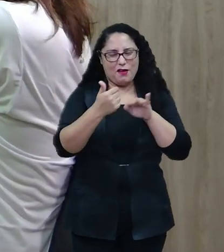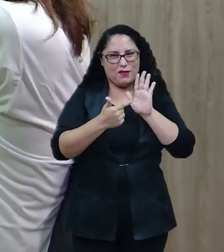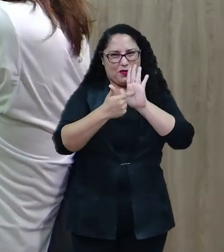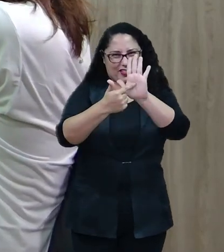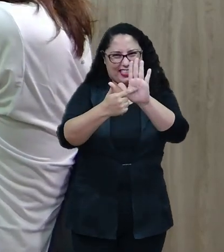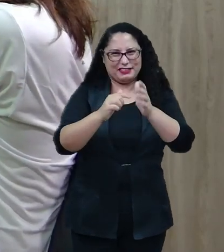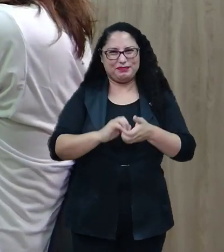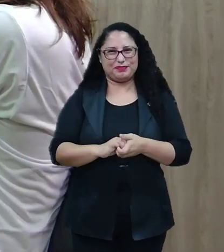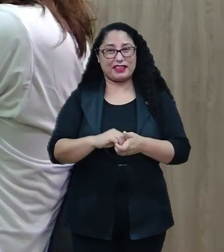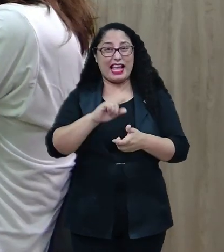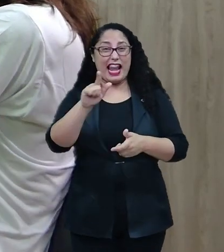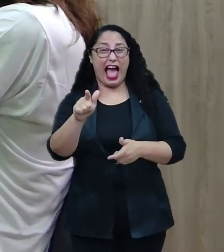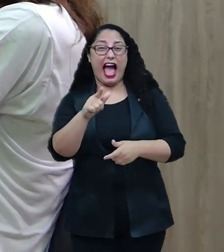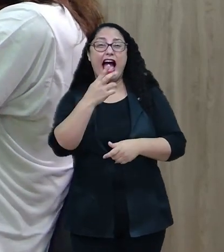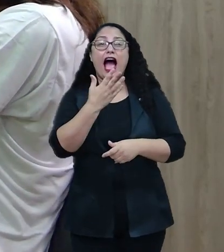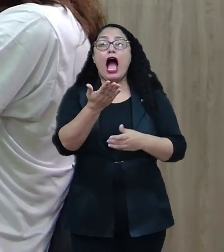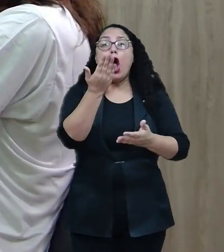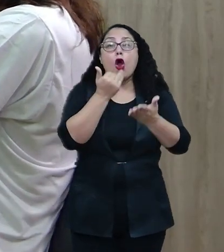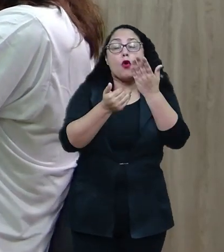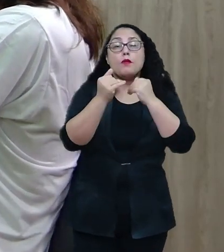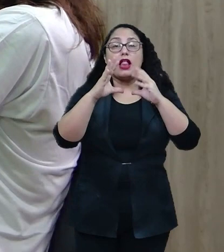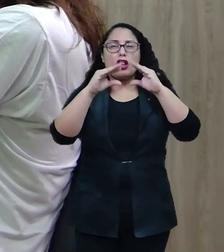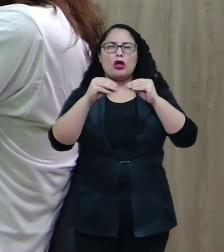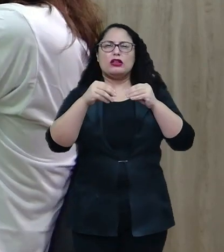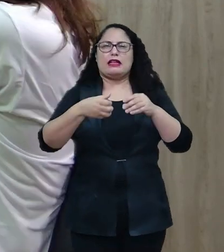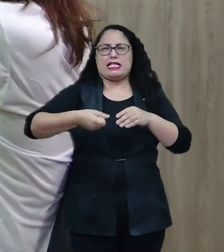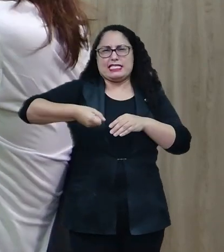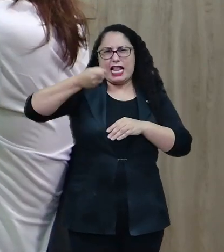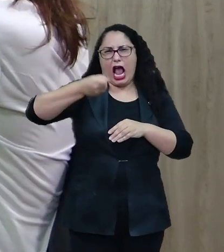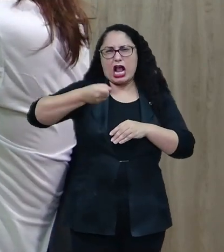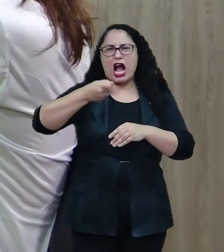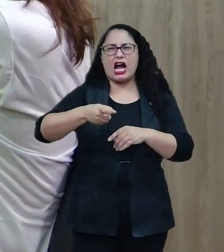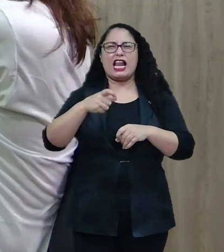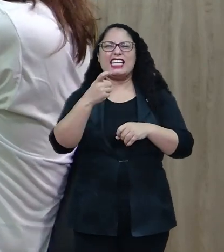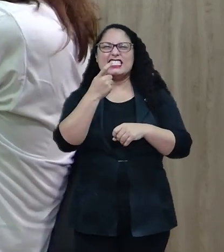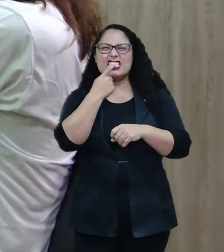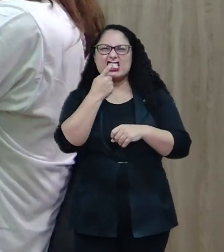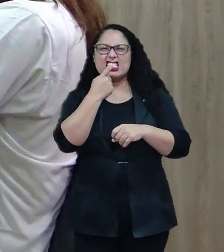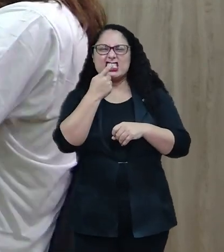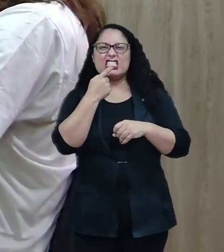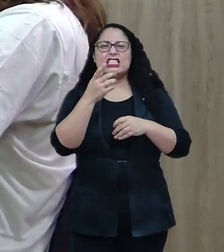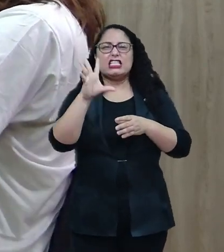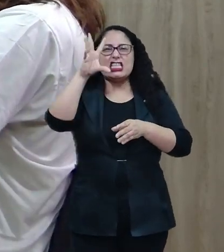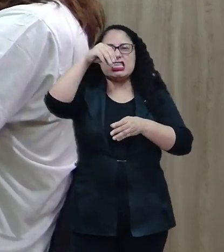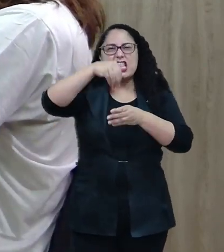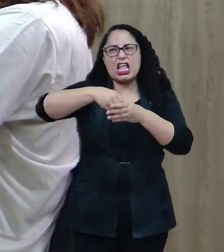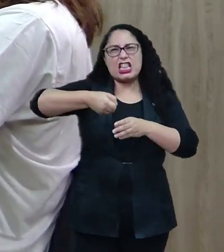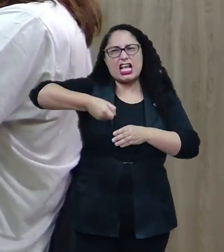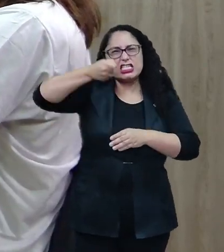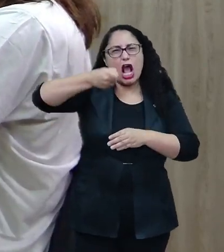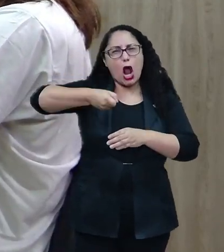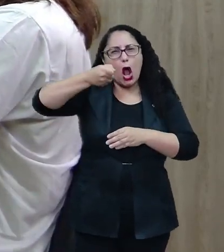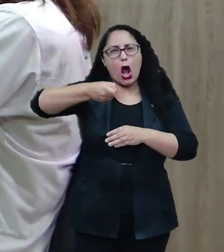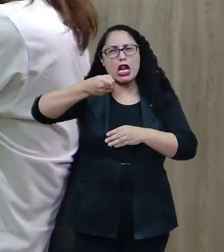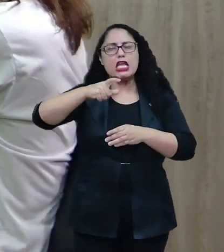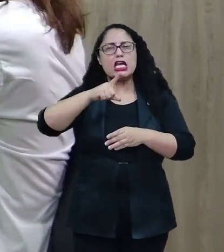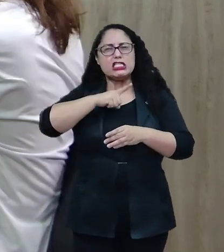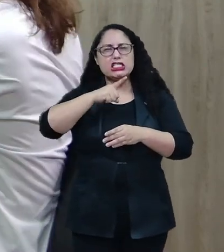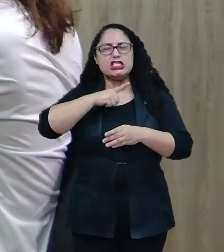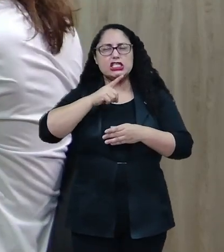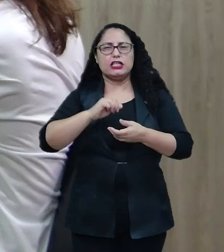Lá, o jantar era servido em uma sacolinha plástica, e dentro dessa sacolinha